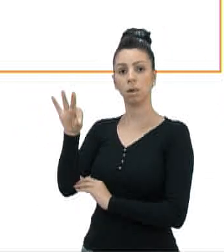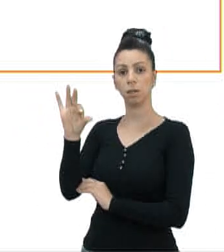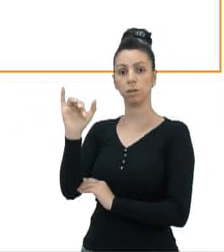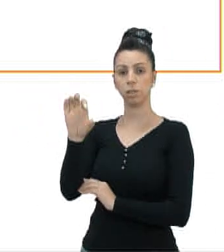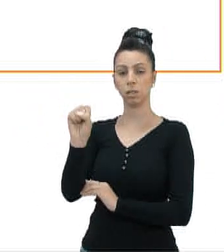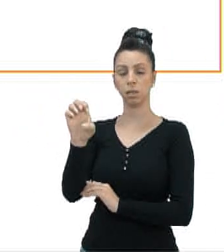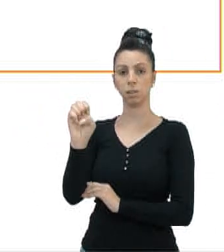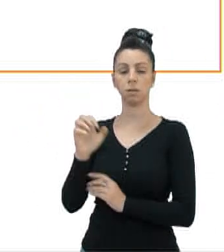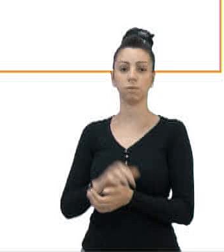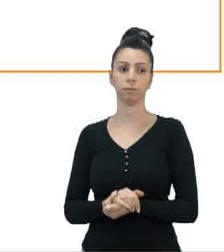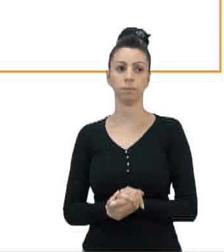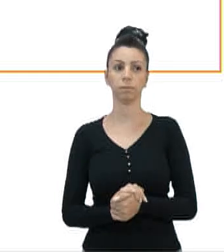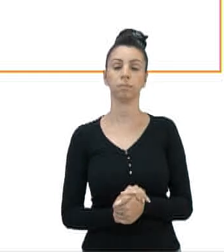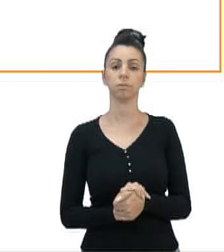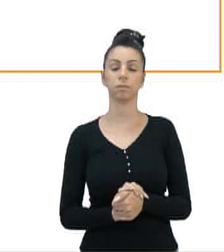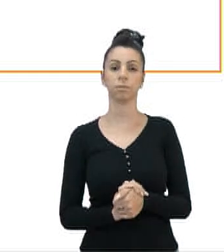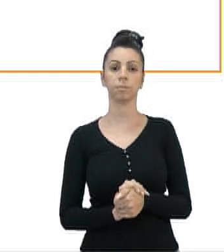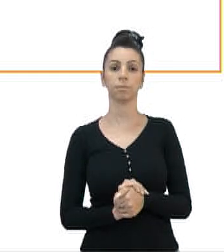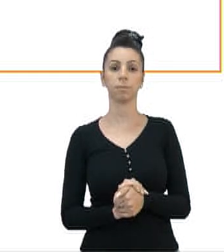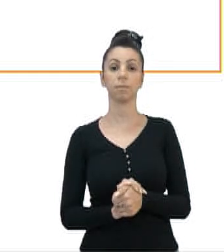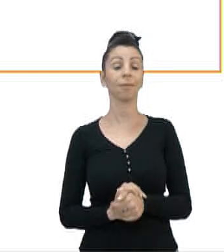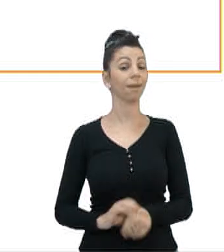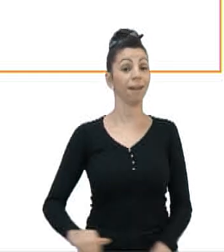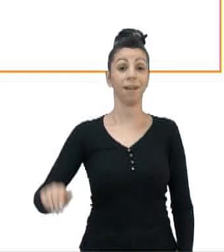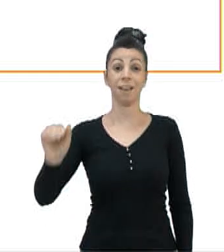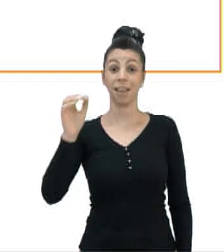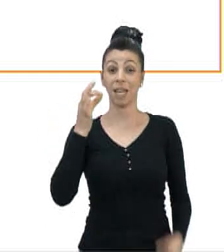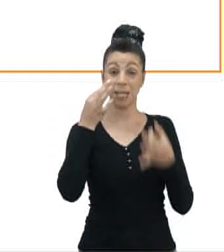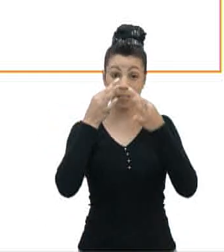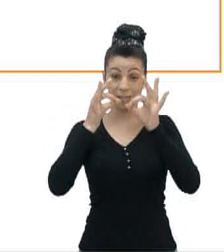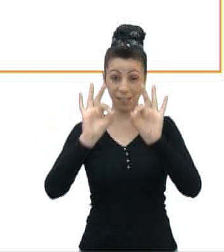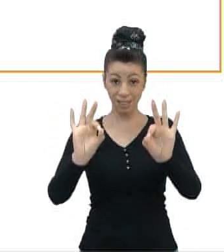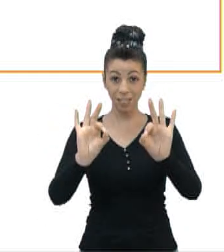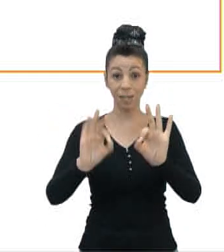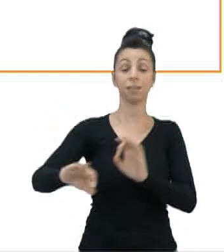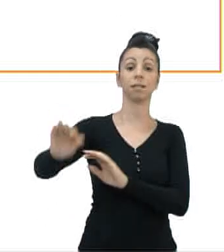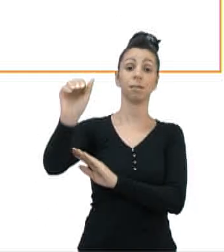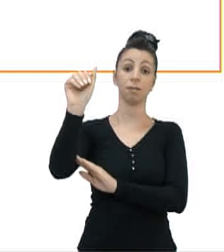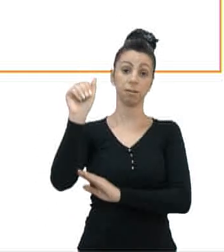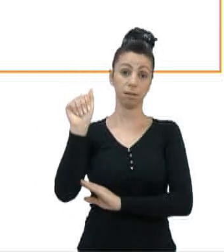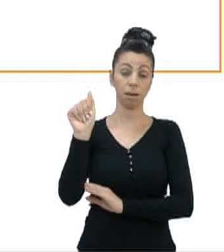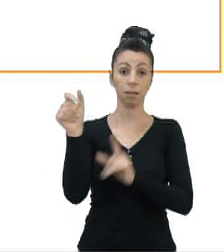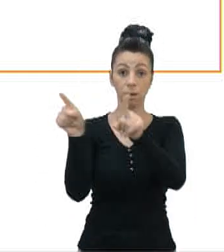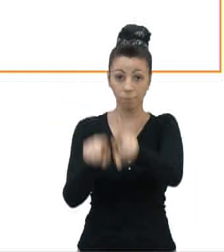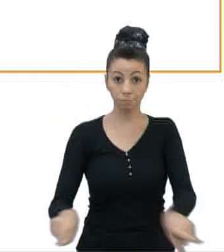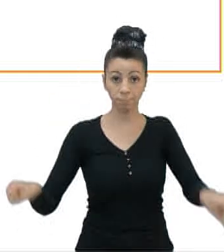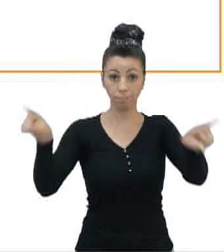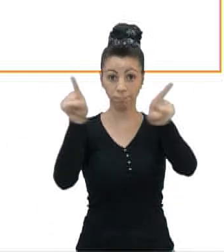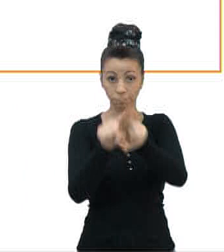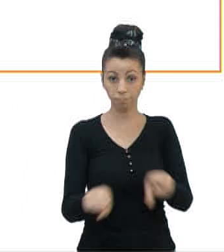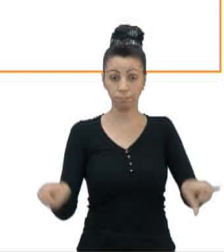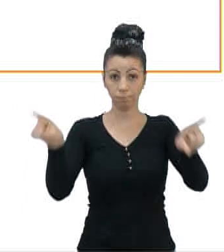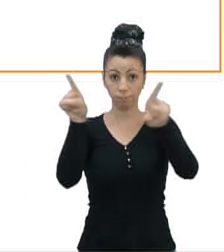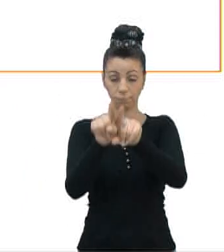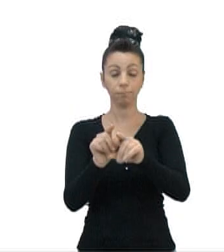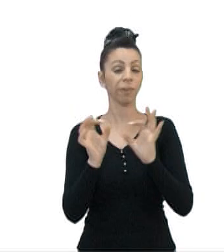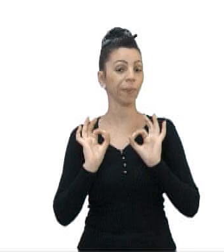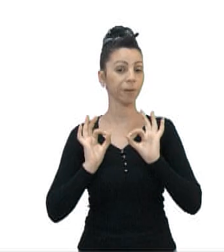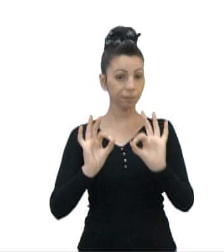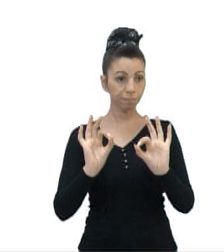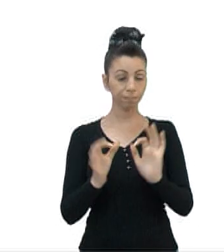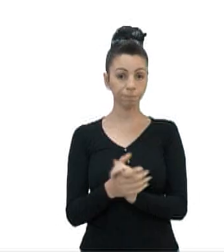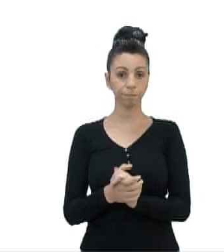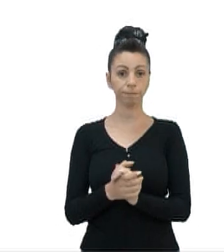né? Você tem aí, ó, você que, né? Então, você tem umas repetições aí, tá certo? Belezinha,